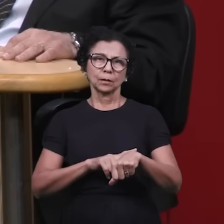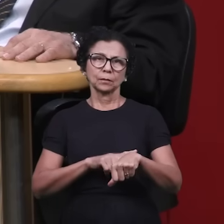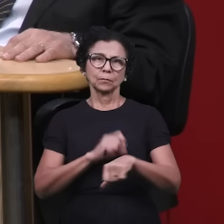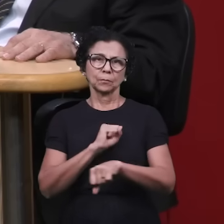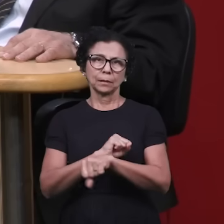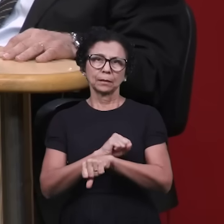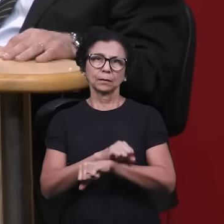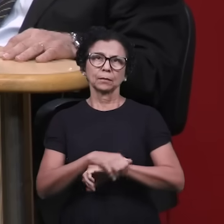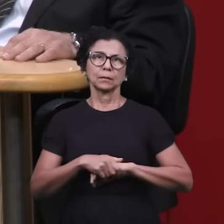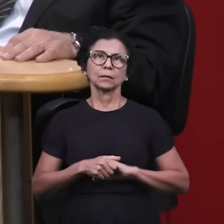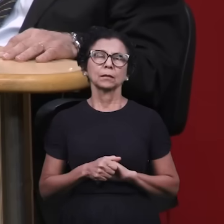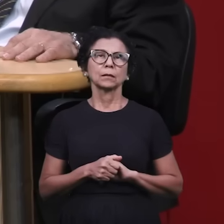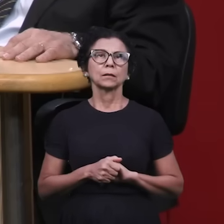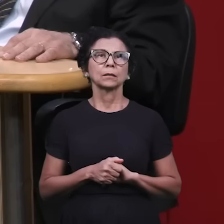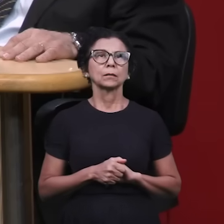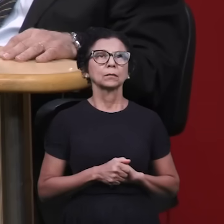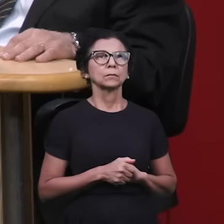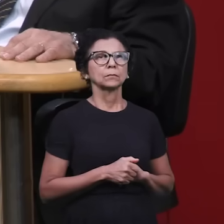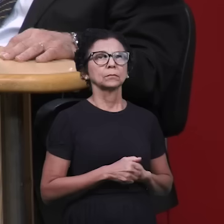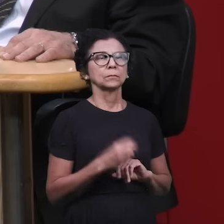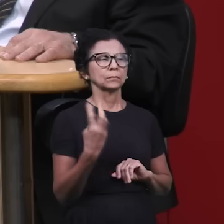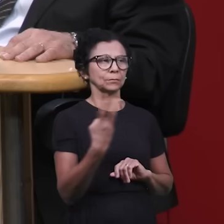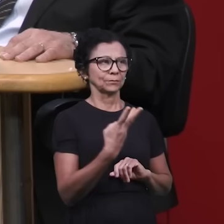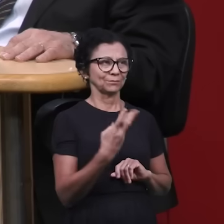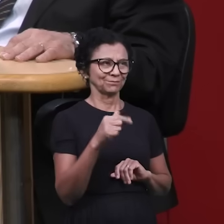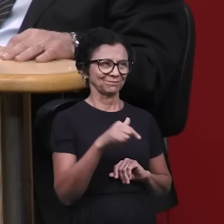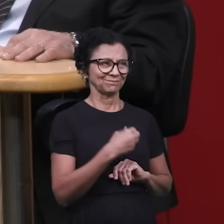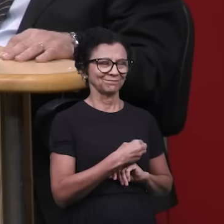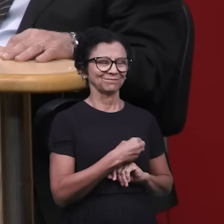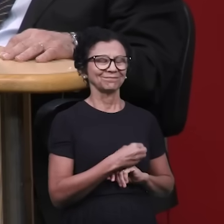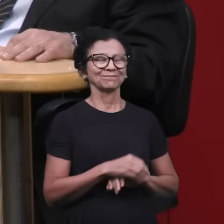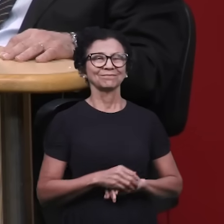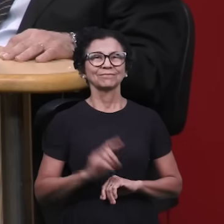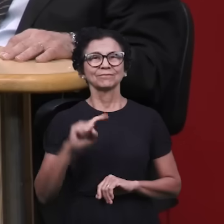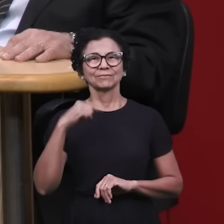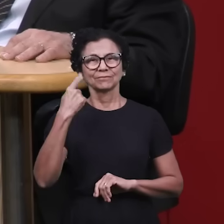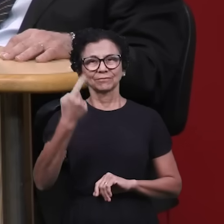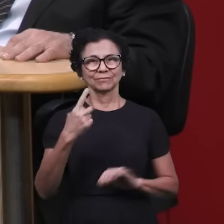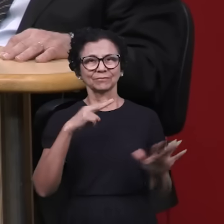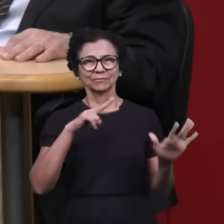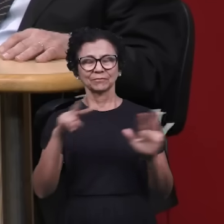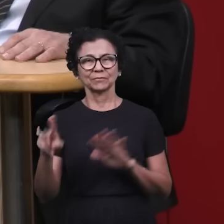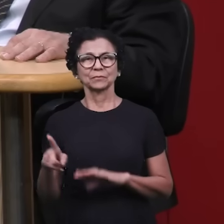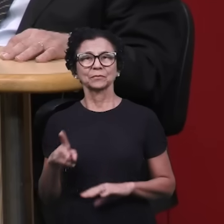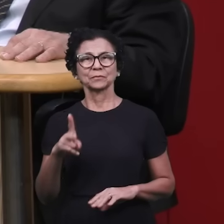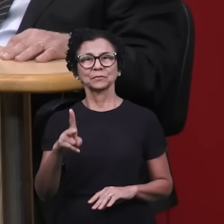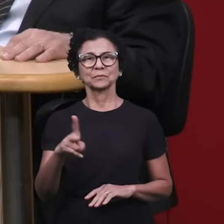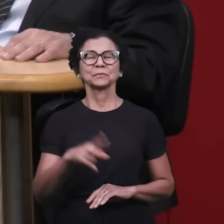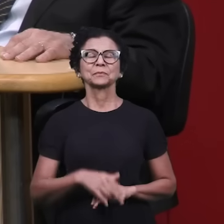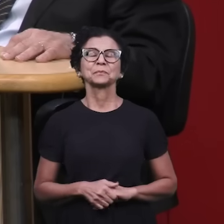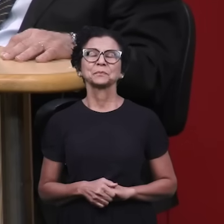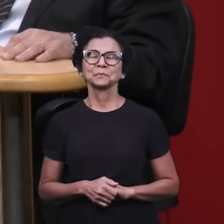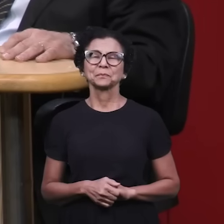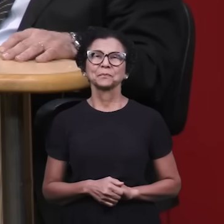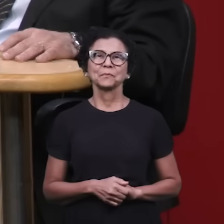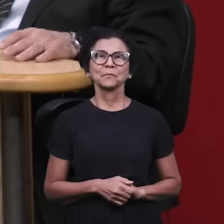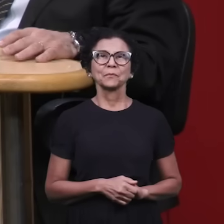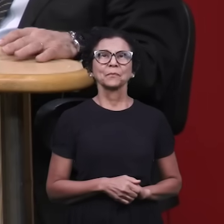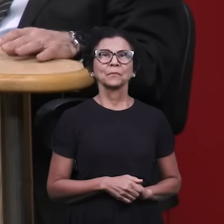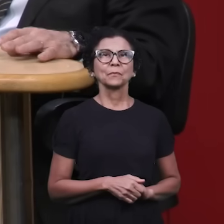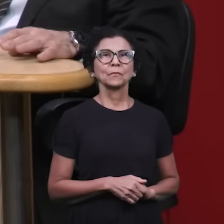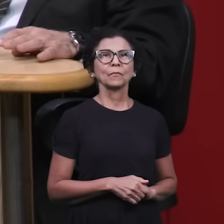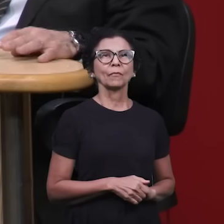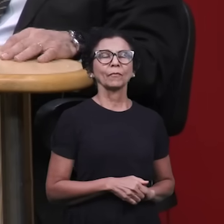nós vamos parar aqui, Alexandre, Gilson, Edson, e nós vamos continuar na próxima semana. Nós já